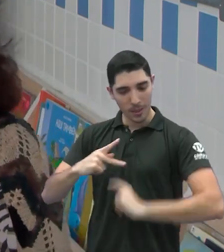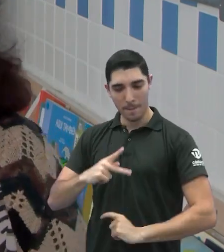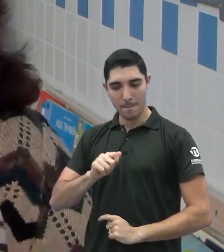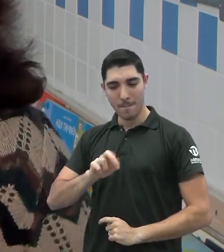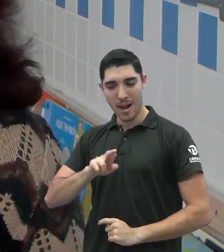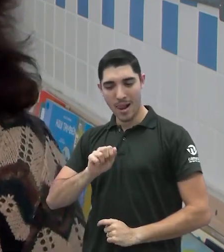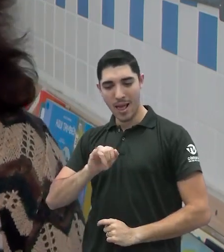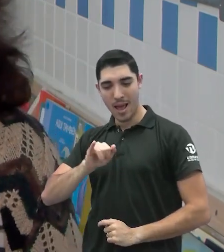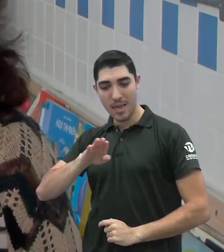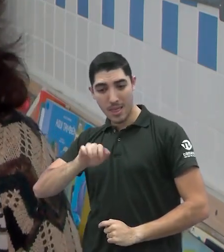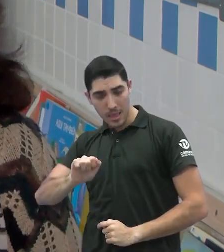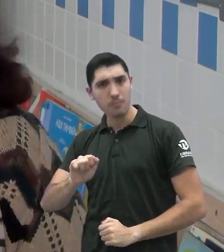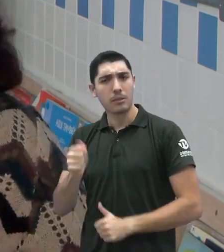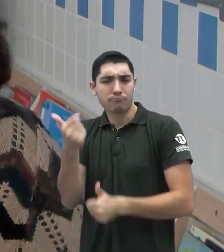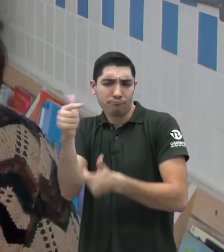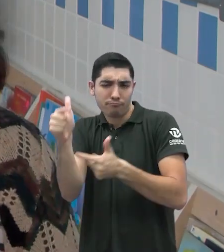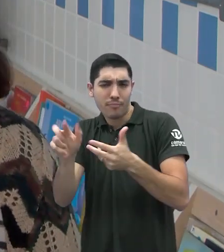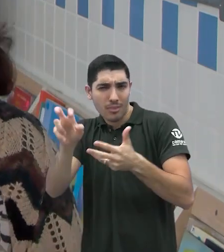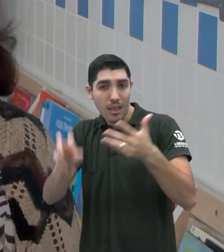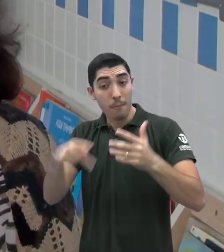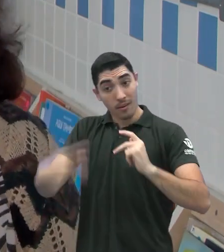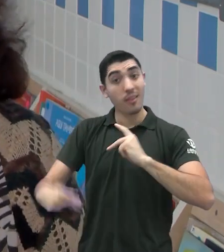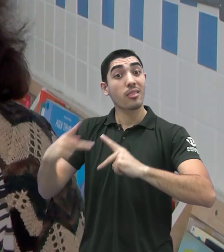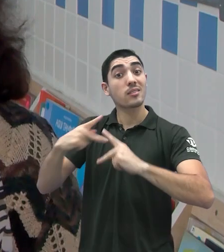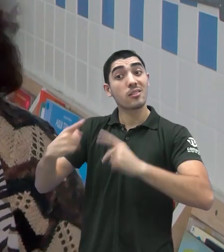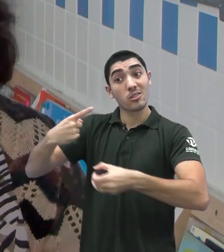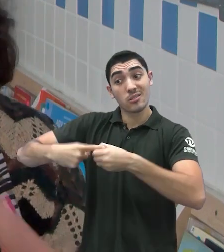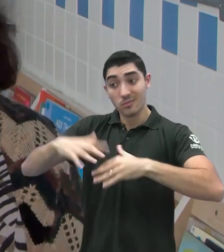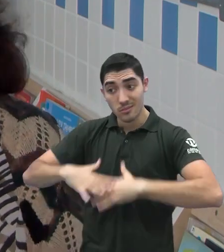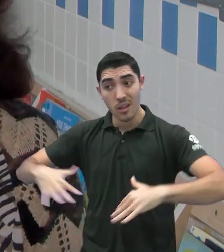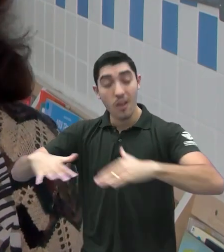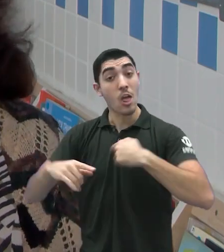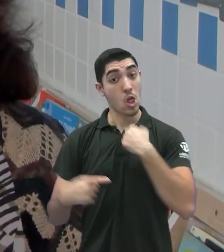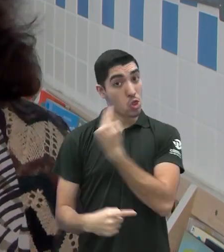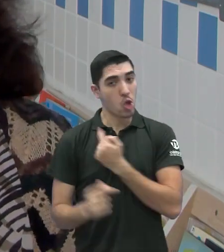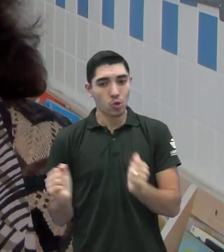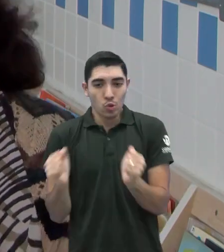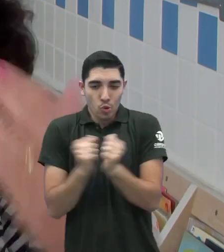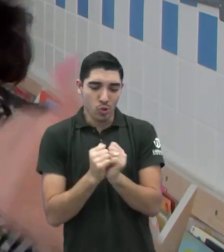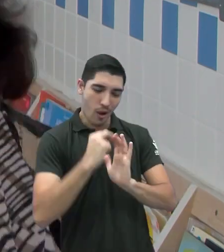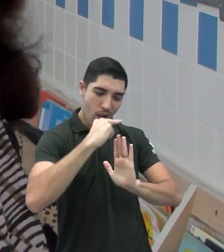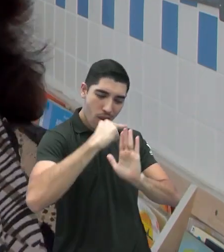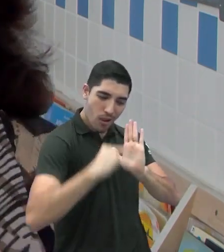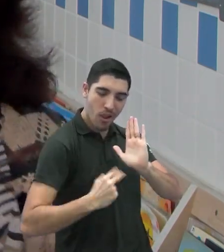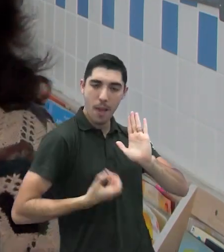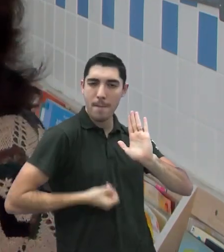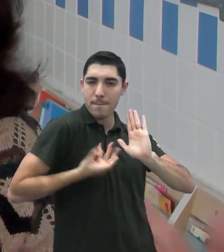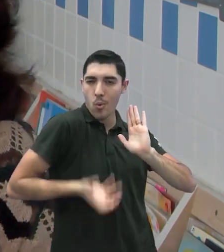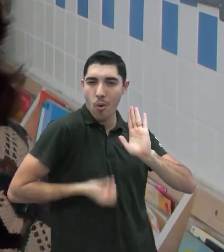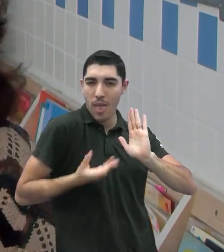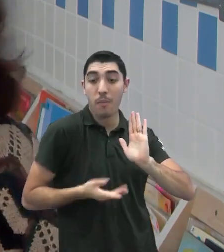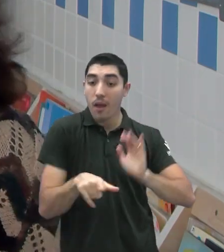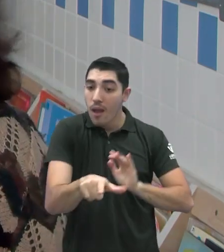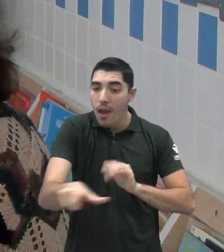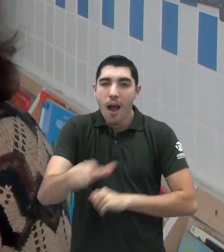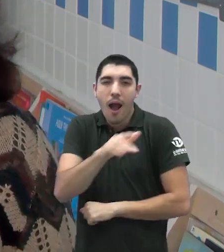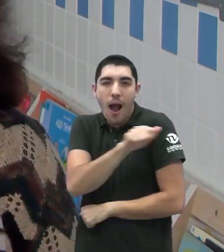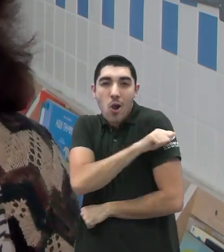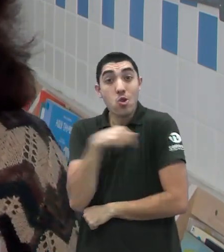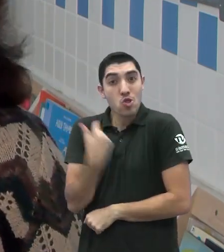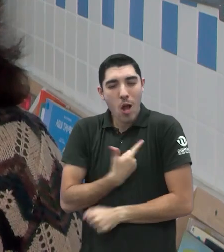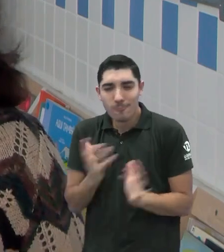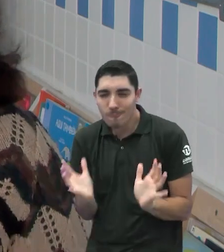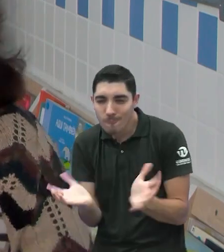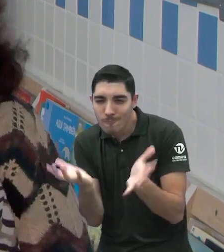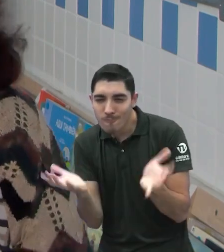nossa natureza, fala dos seres humanos. Então é um bom disparador aí, a gente trabalha isso tudo com eles, lê o poema e vai puxando deles o que